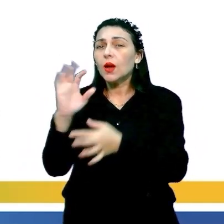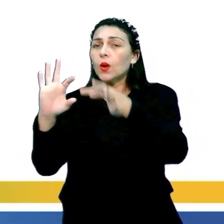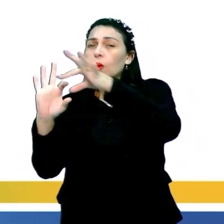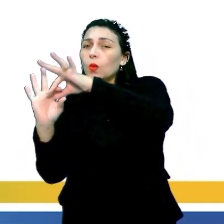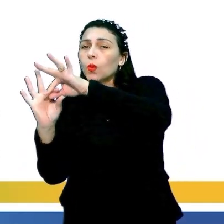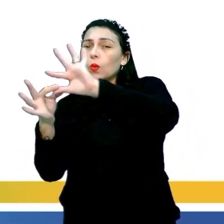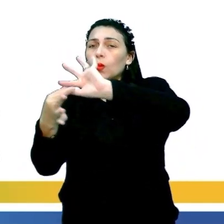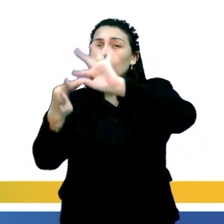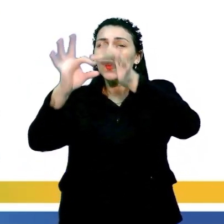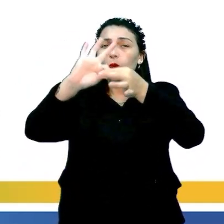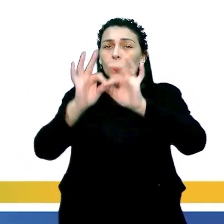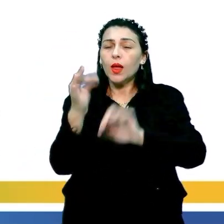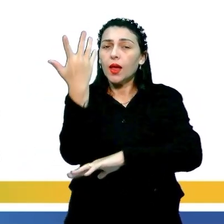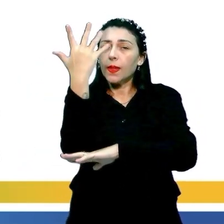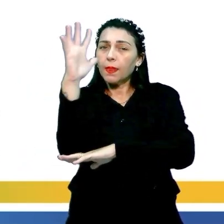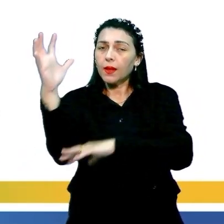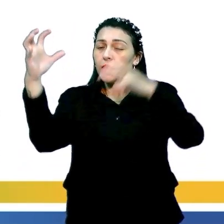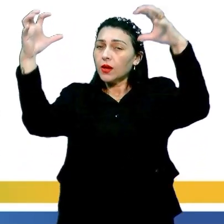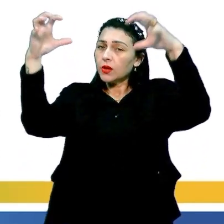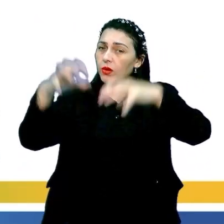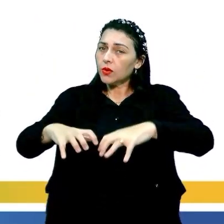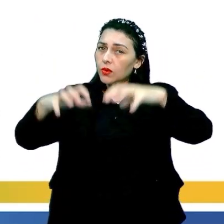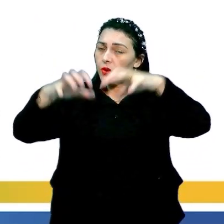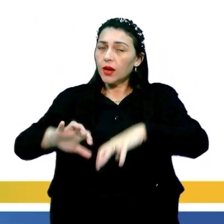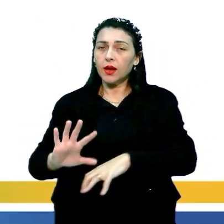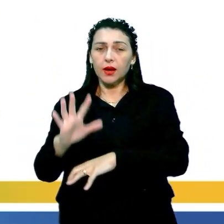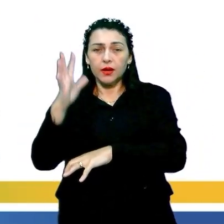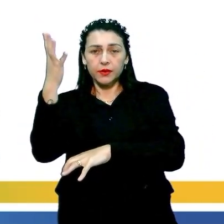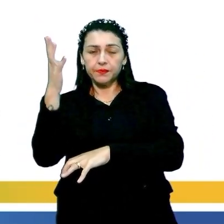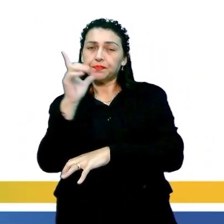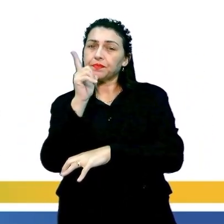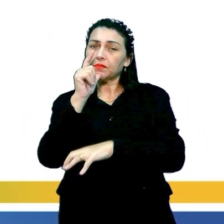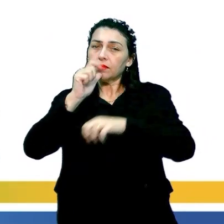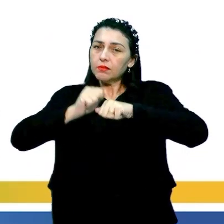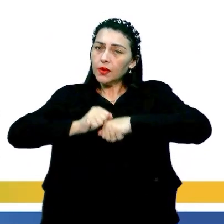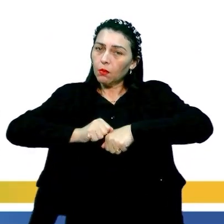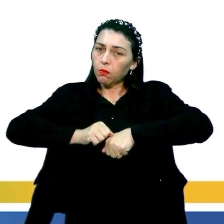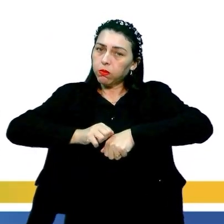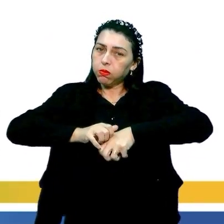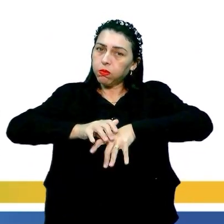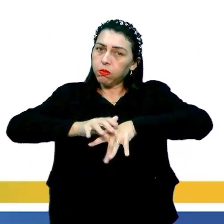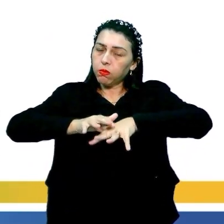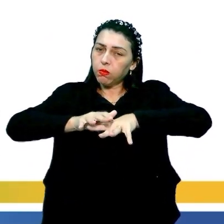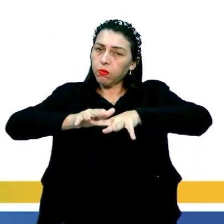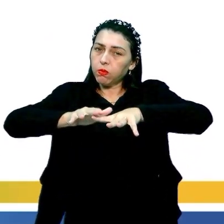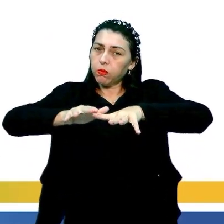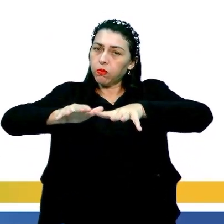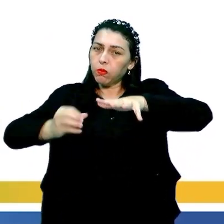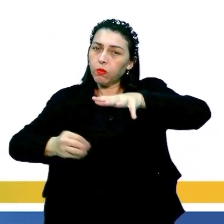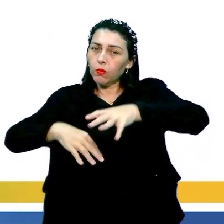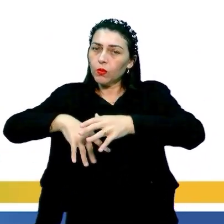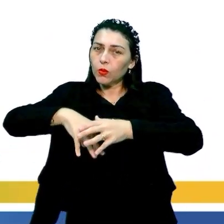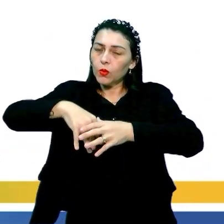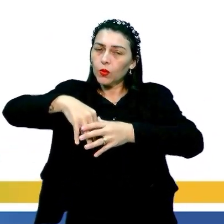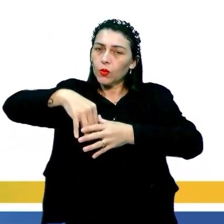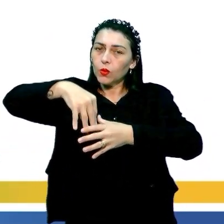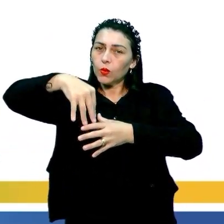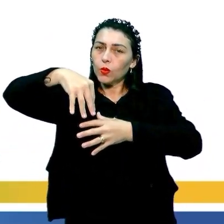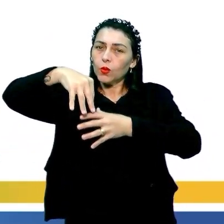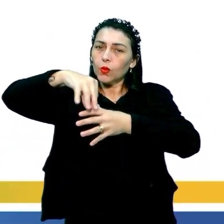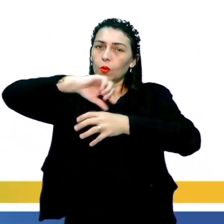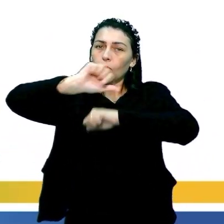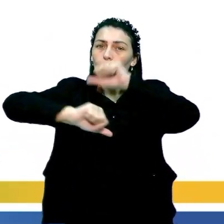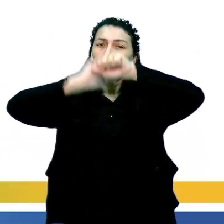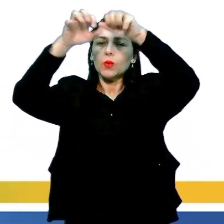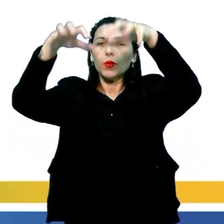das chuvas, ele acontece da seguinte maneira, né? A água se evapora, sobe, se condensa e cai em forma